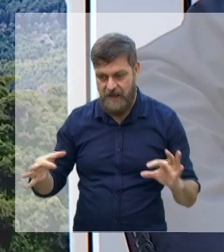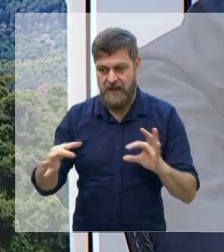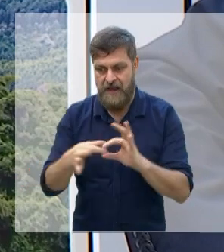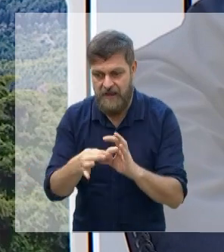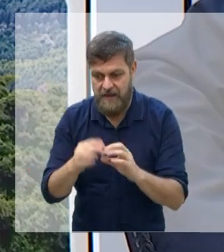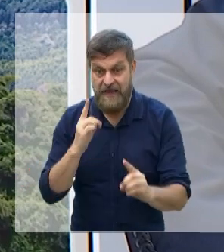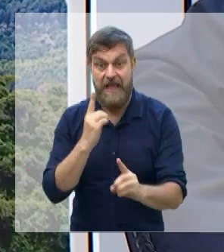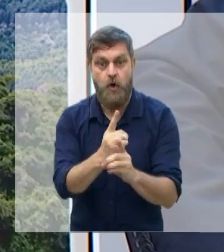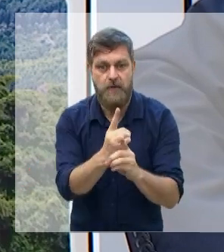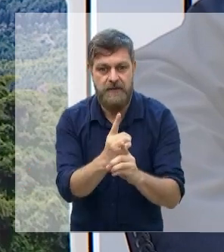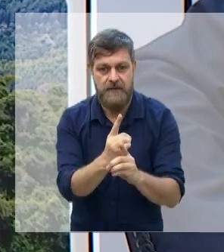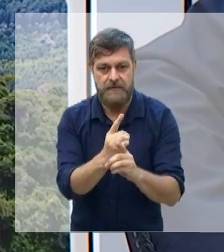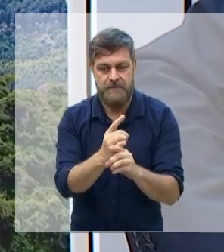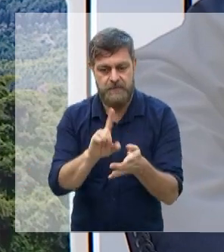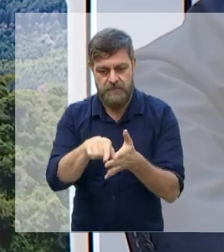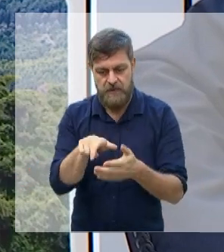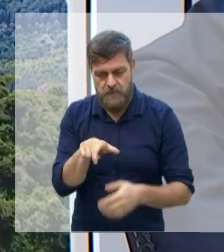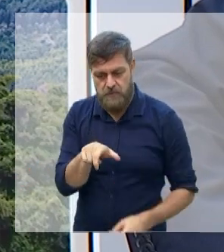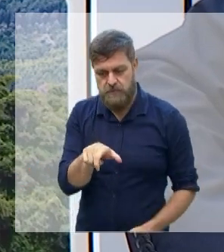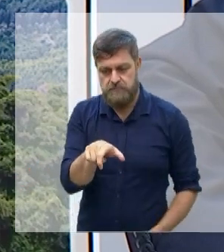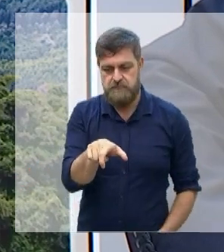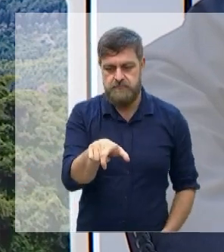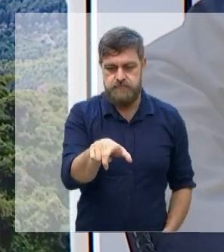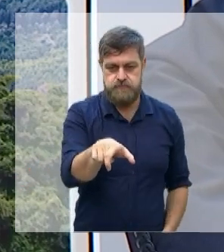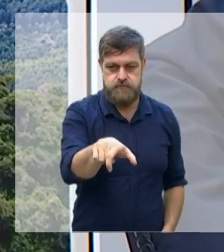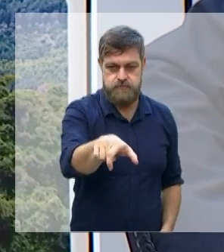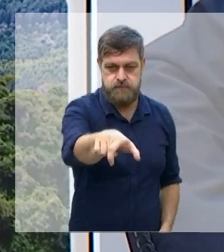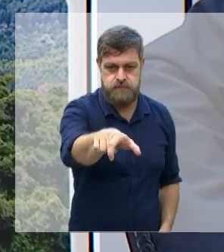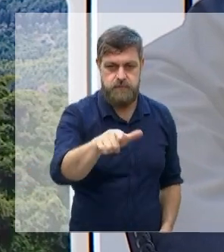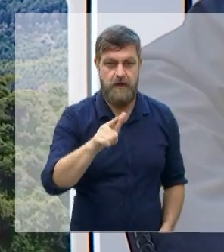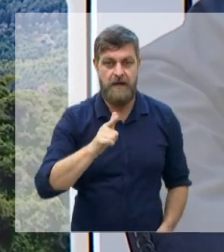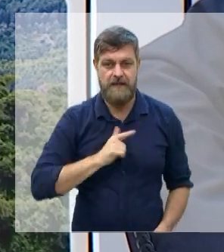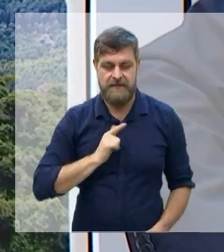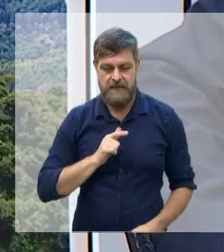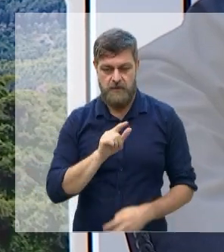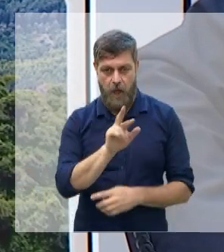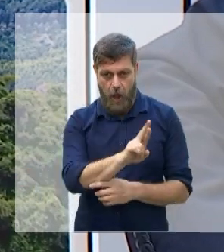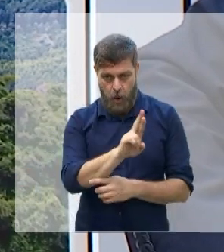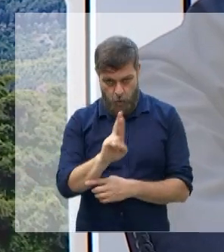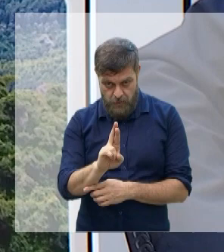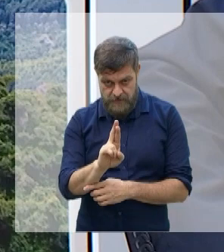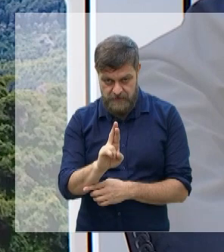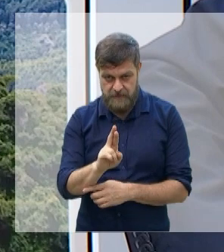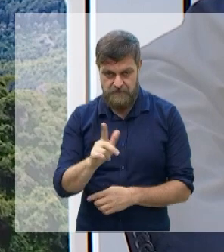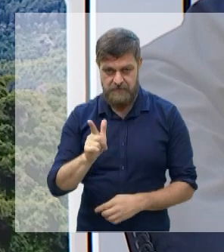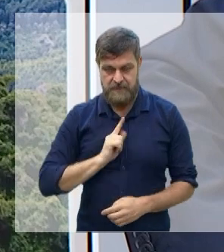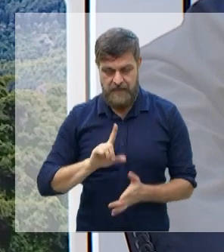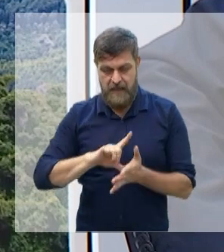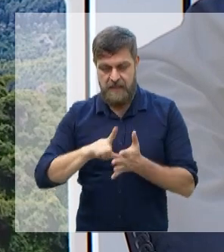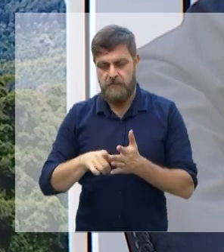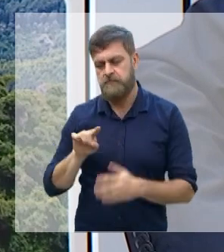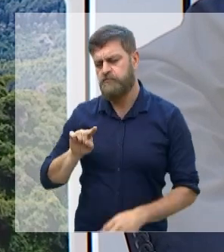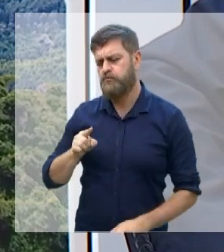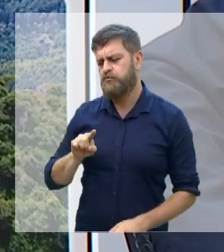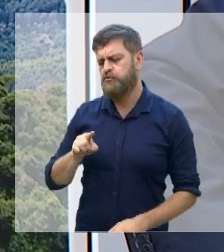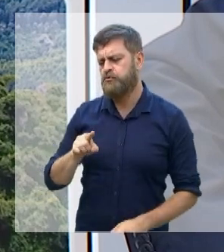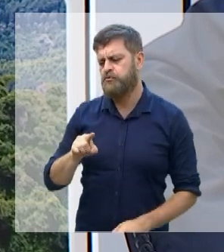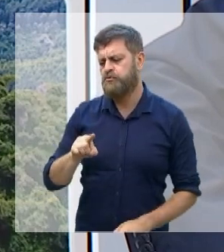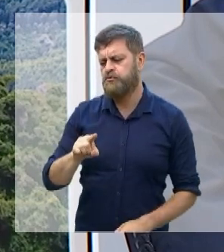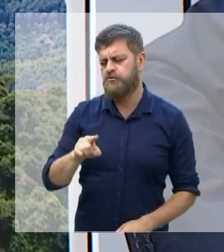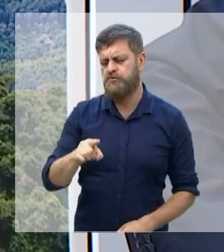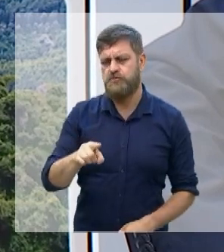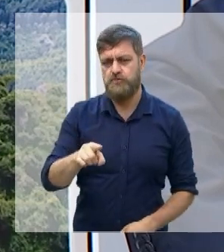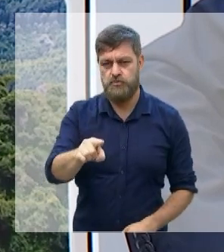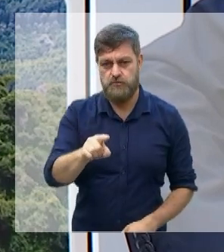continuando então pelo eixo do alidada rodrigues a gente compreenda daqui a pouco estamos entrando na cama assim